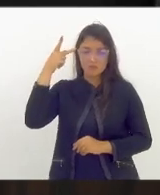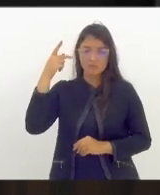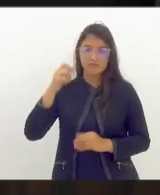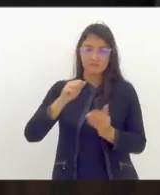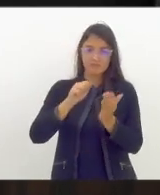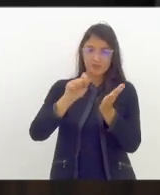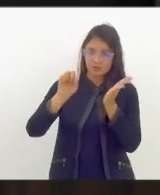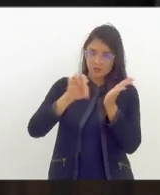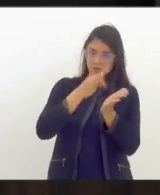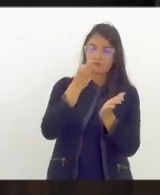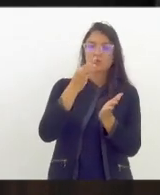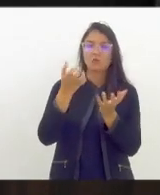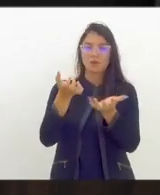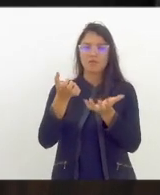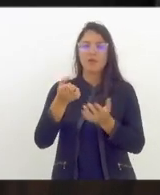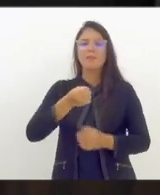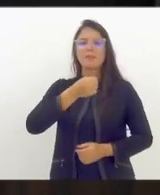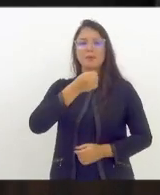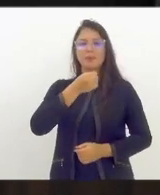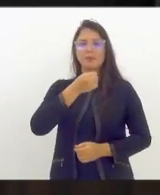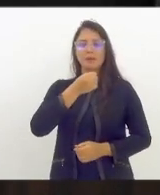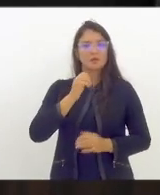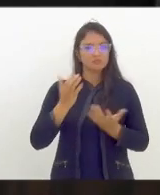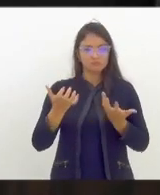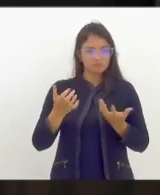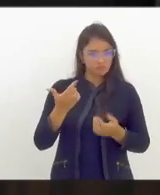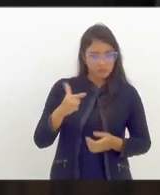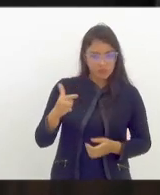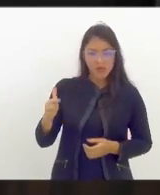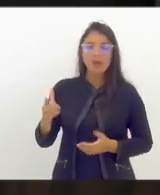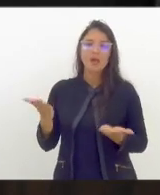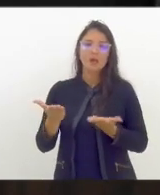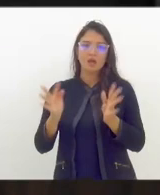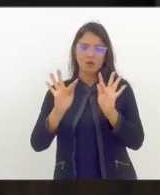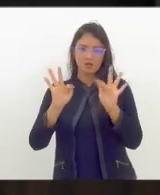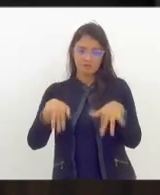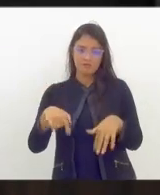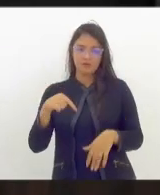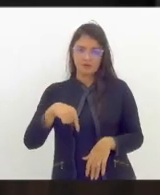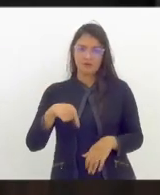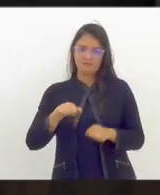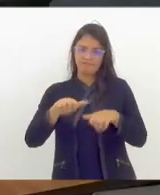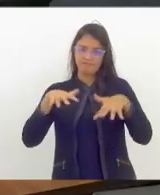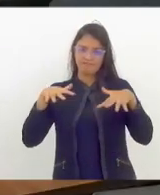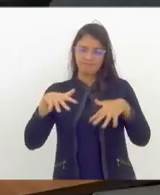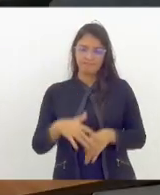expediente final, declaro encerrada a presente sessão.